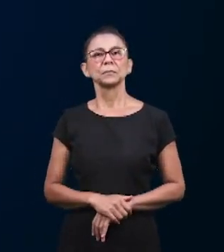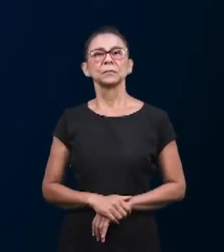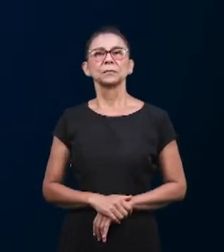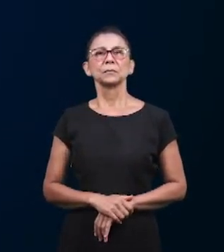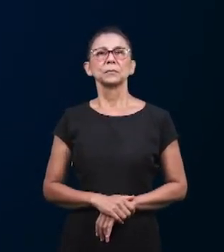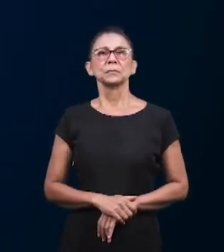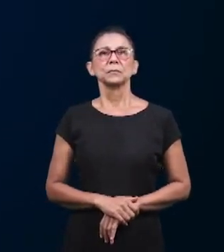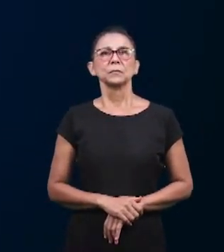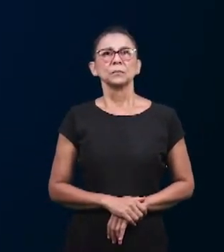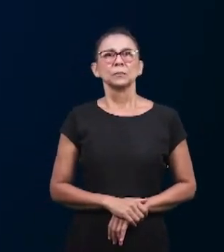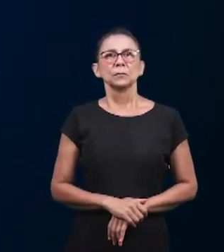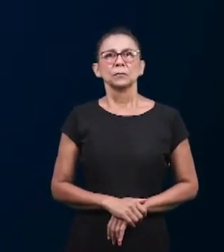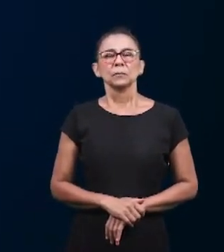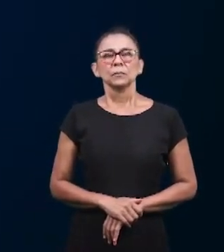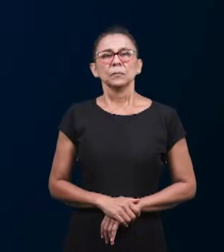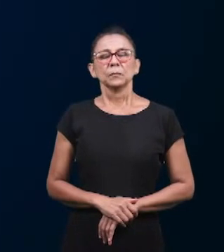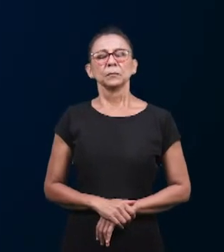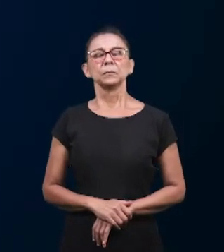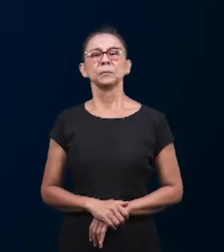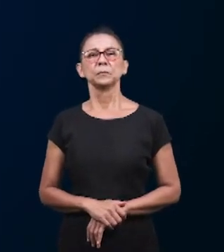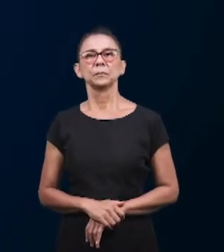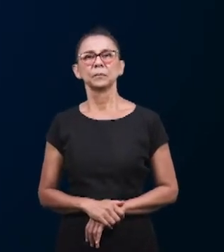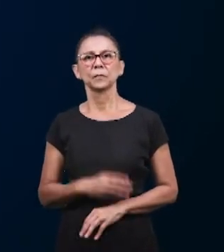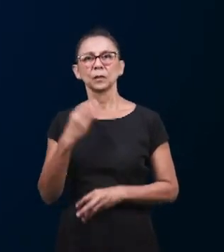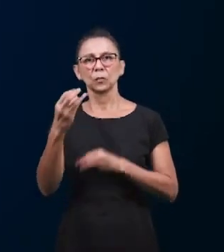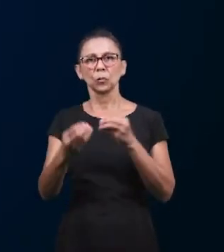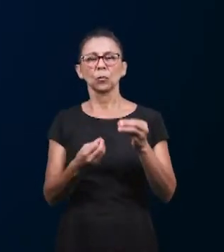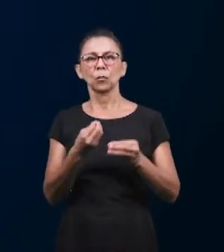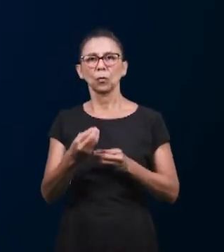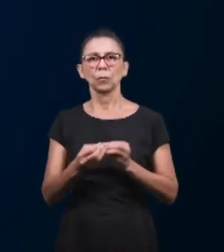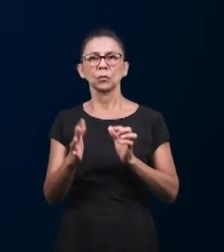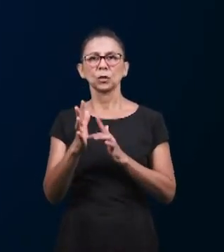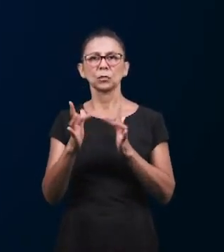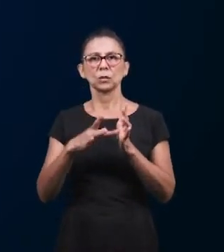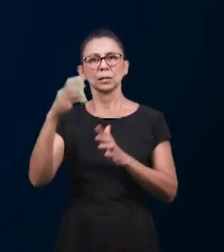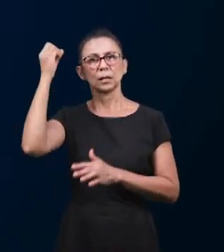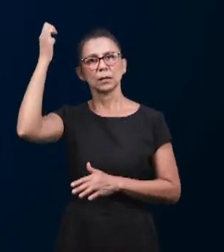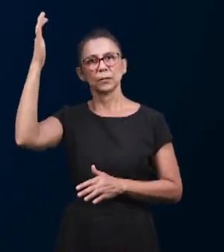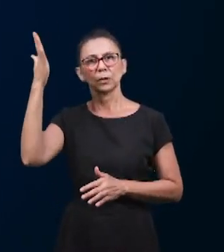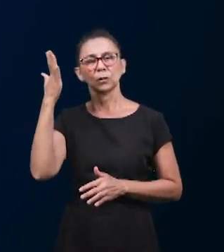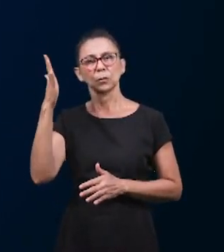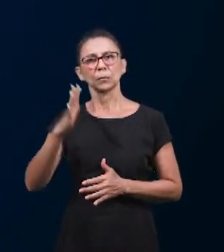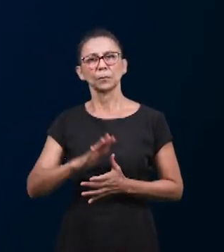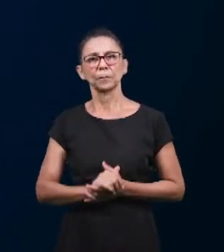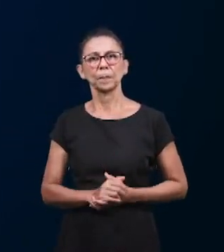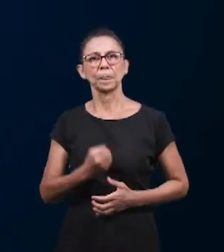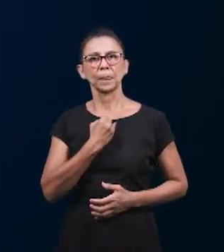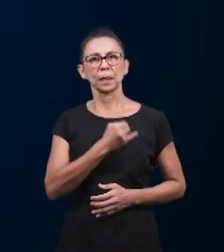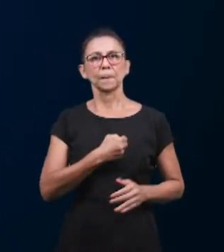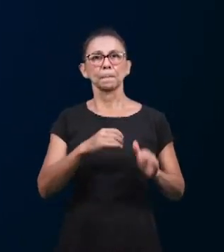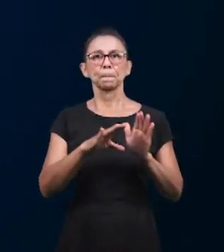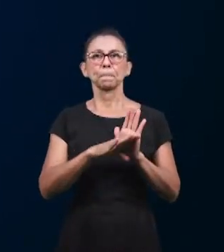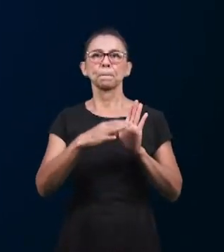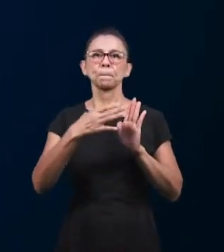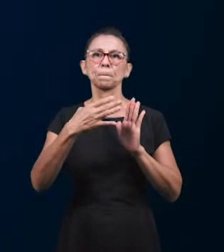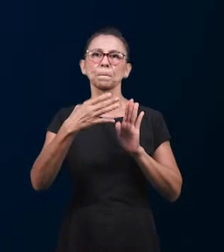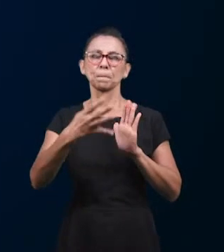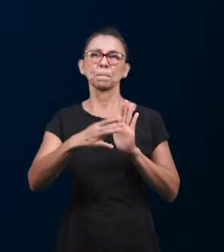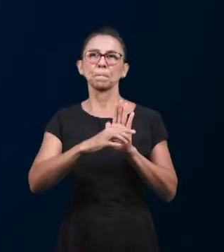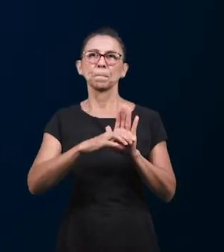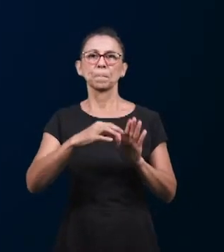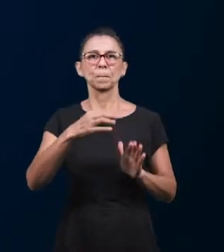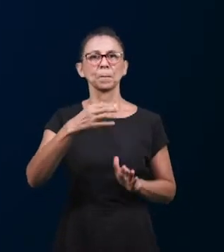diz: como Jesus revelou por último. Podemos ler lá no Evangelho de João, capítulo 4,